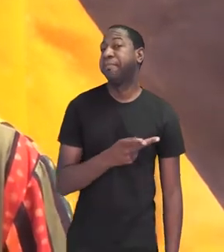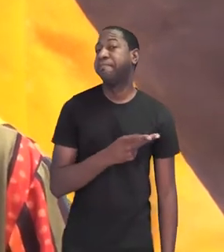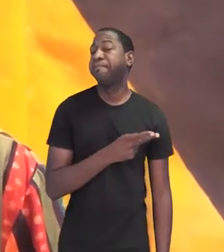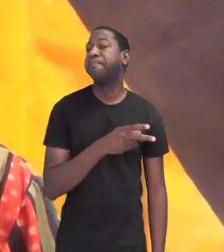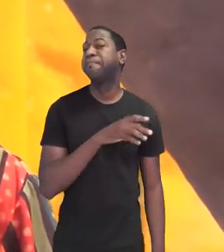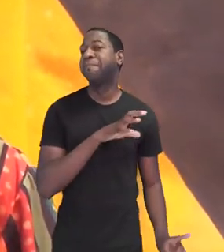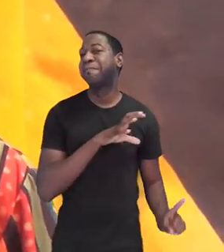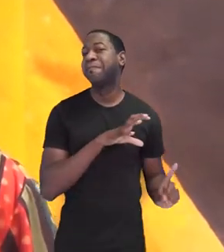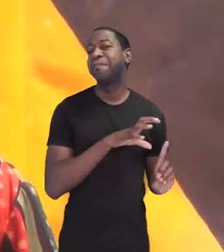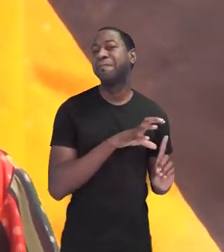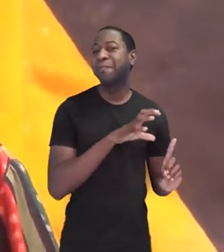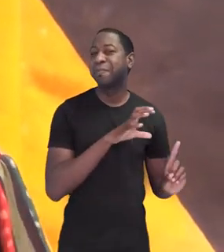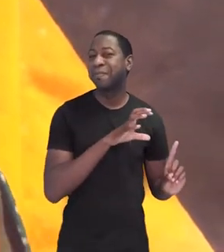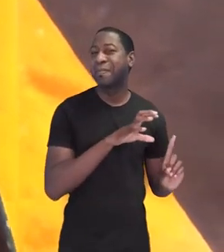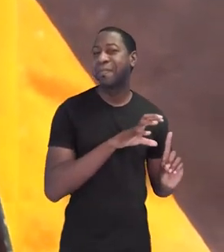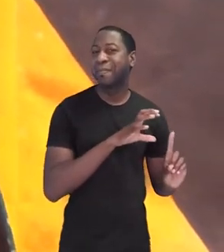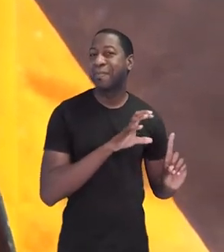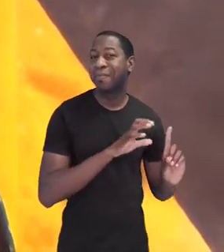África.